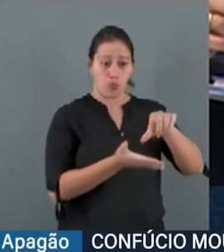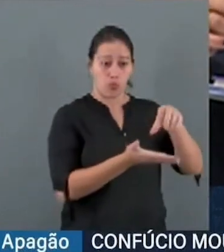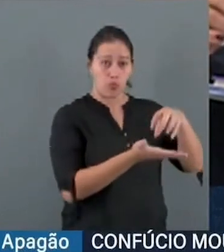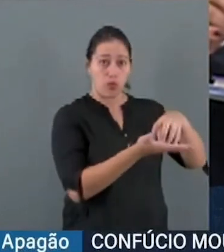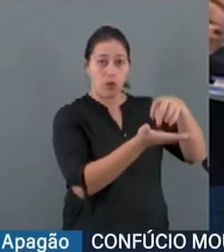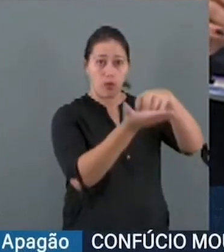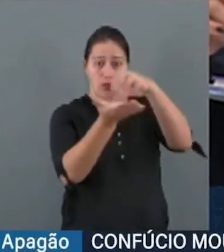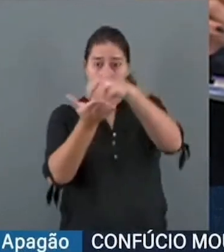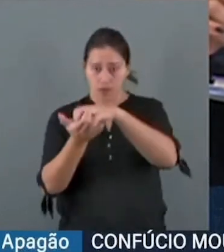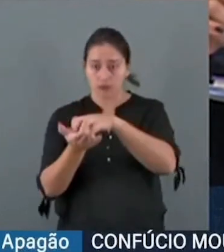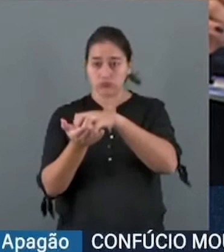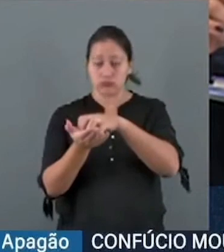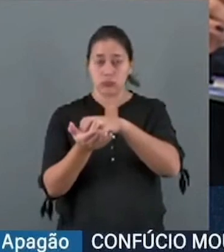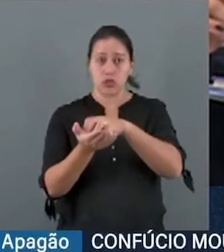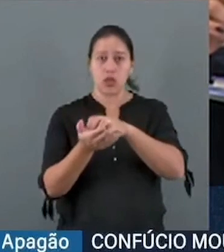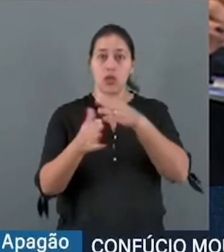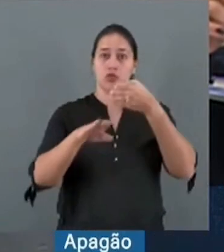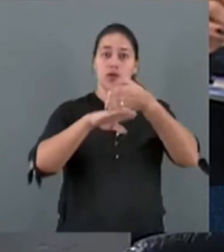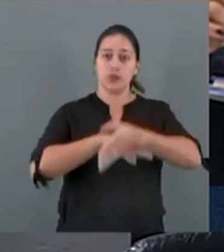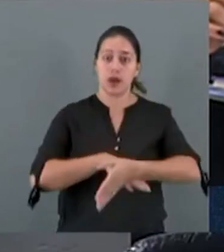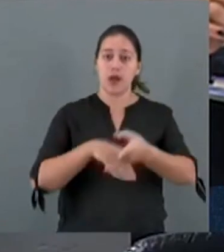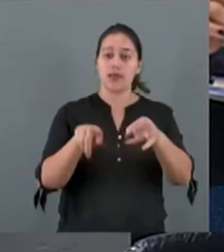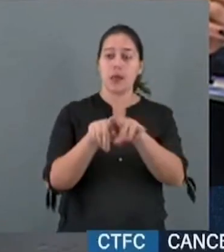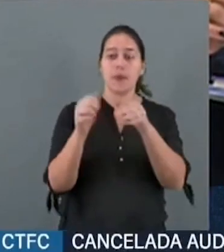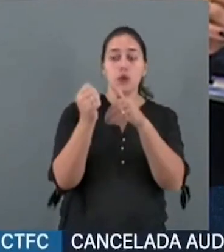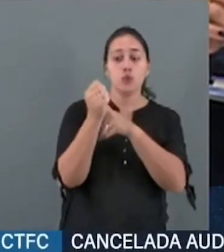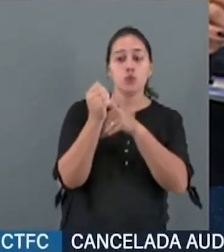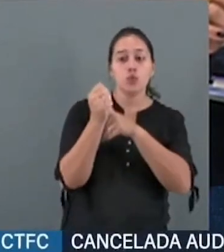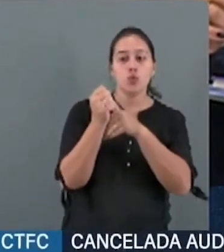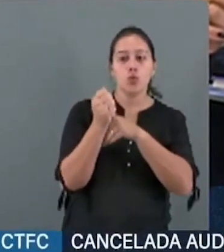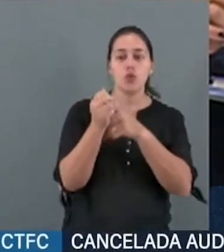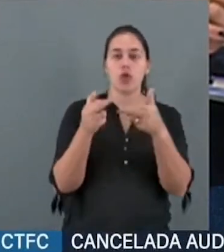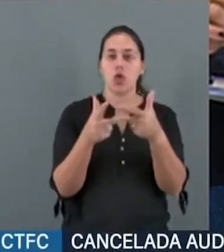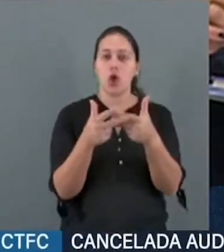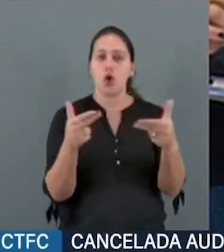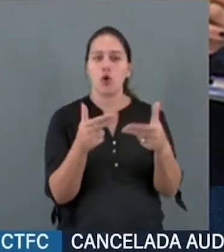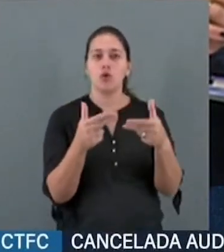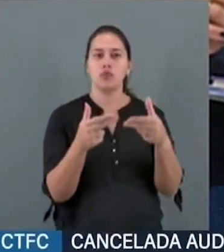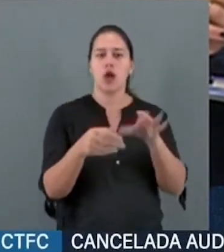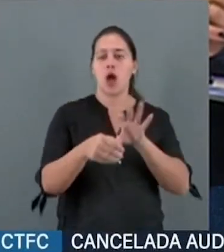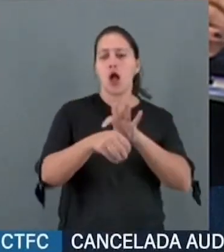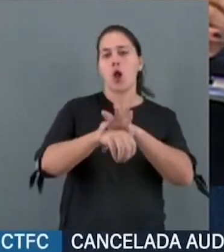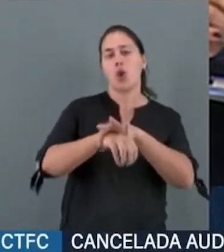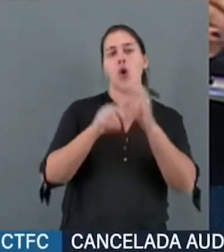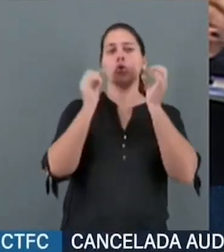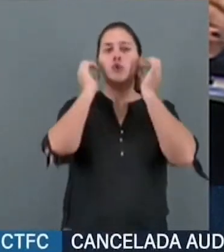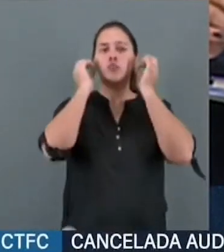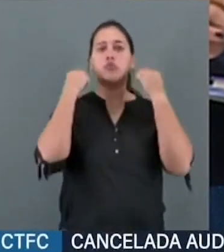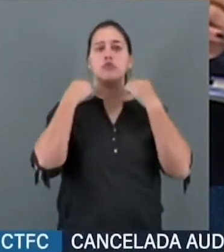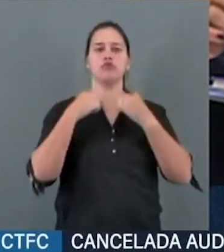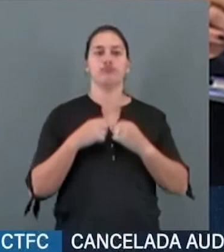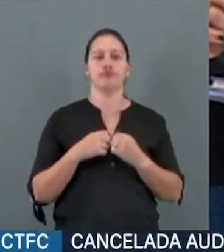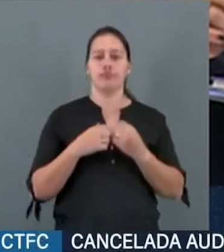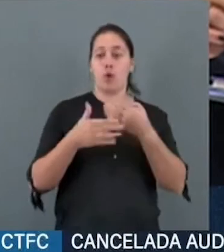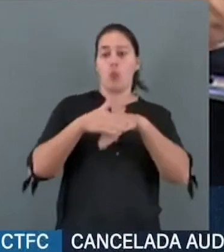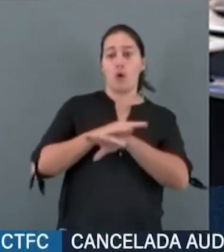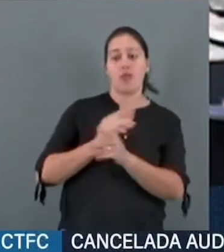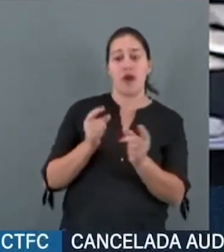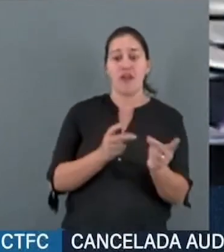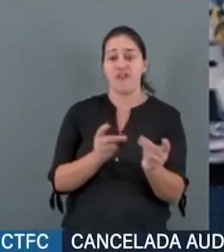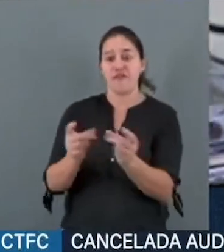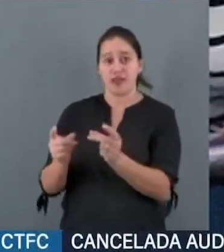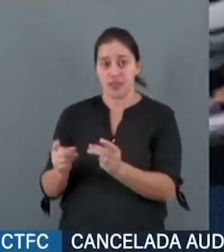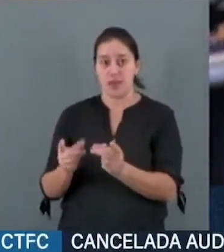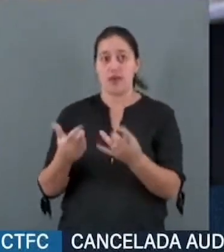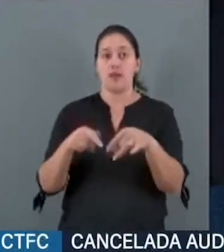Crime é ocultar e vender joias recebidas para o patrimônio do povo brasileiro. Crime,